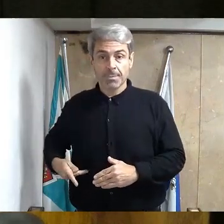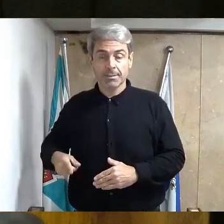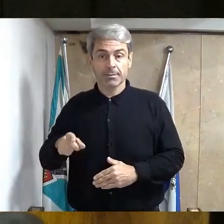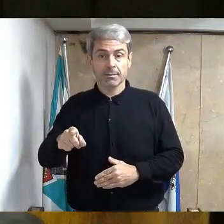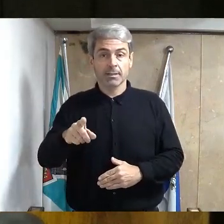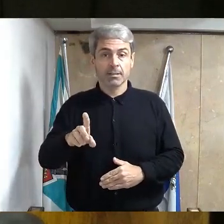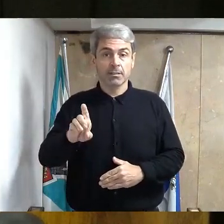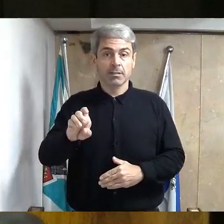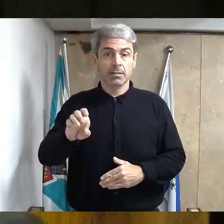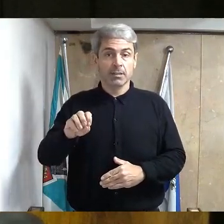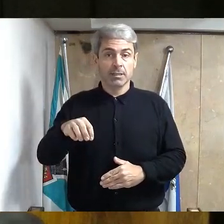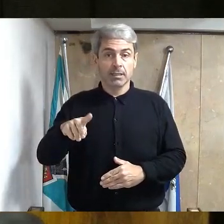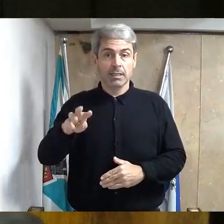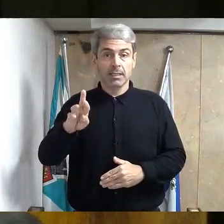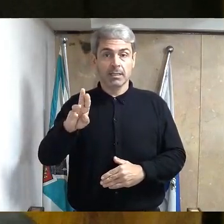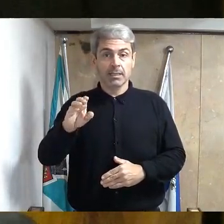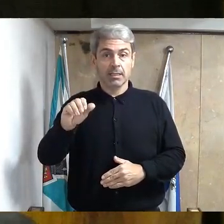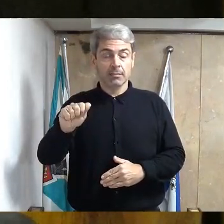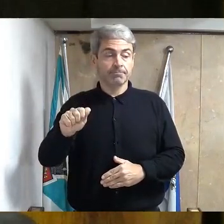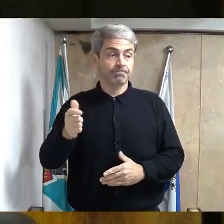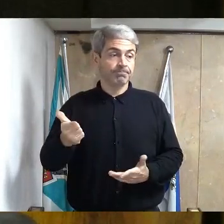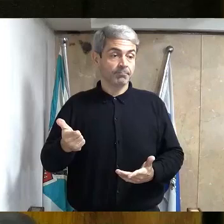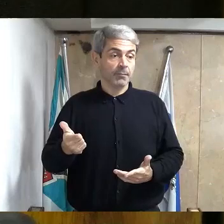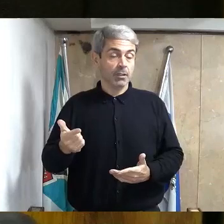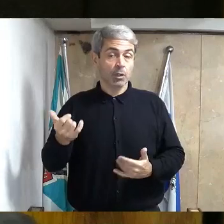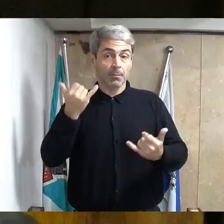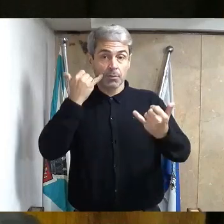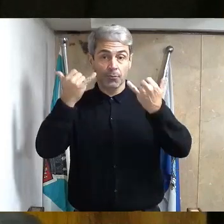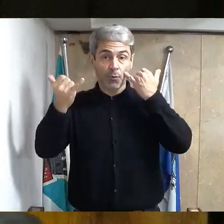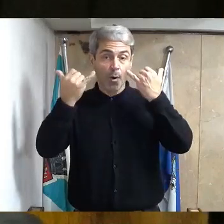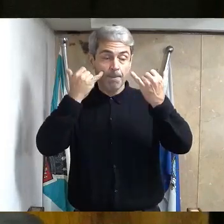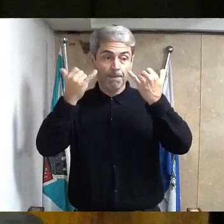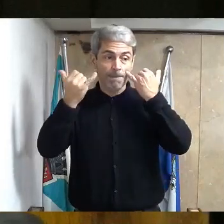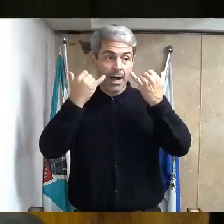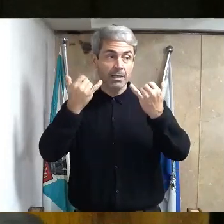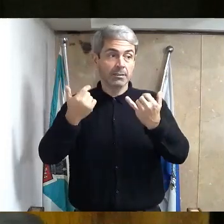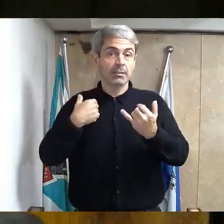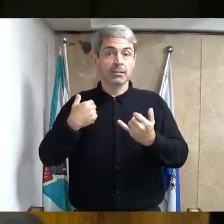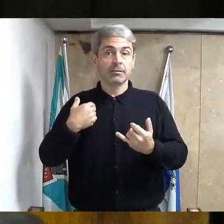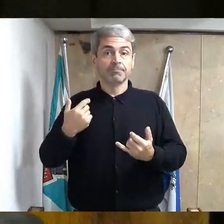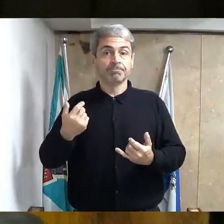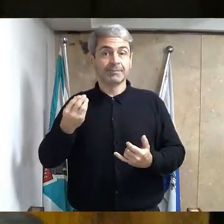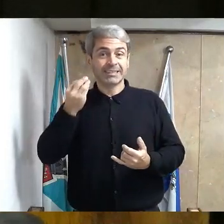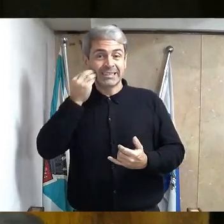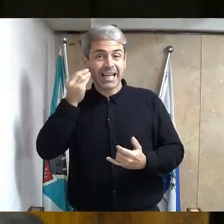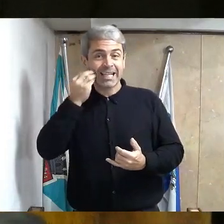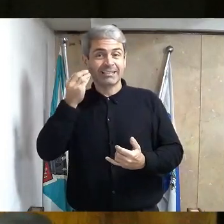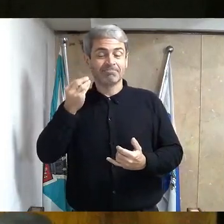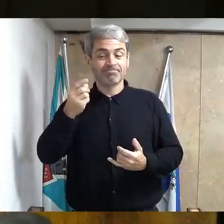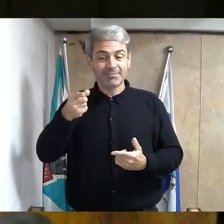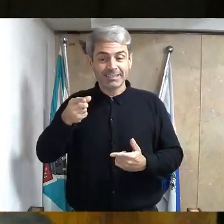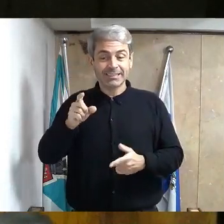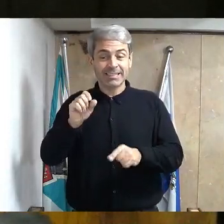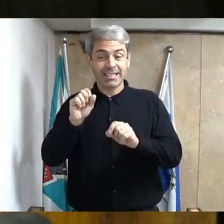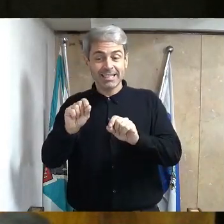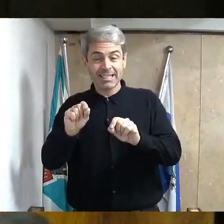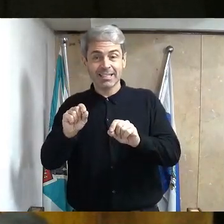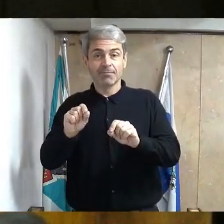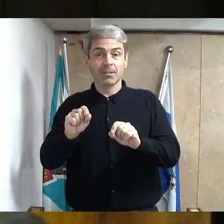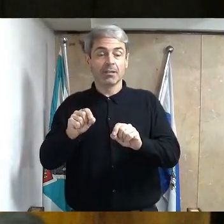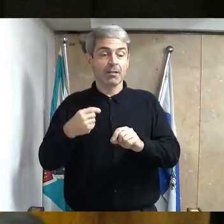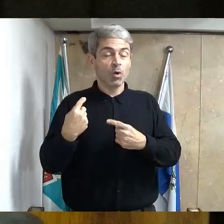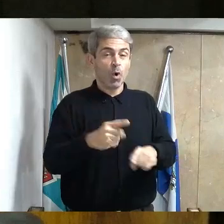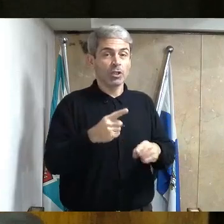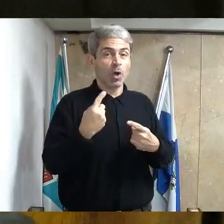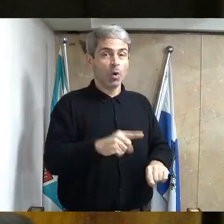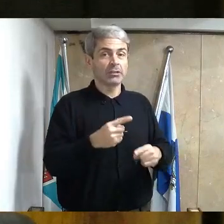fomos informados que realmente a averiguação estava muito radical, prejudicando os trabalhadores de bem, e